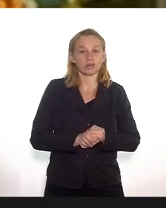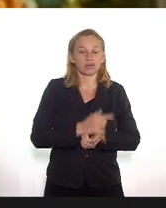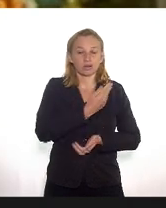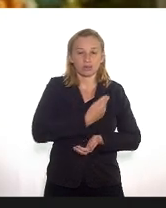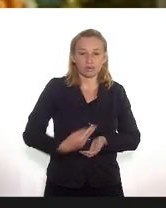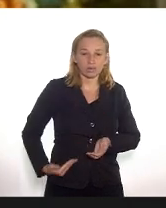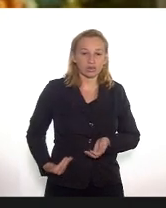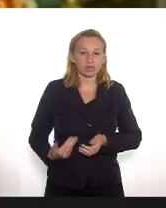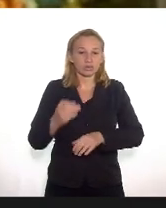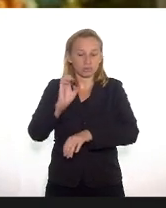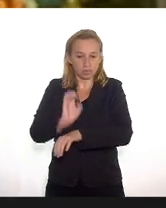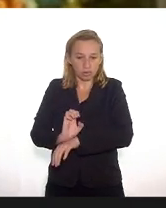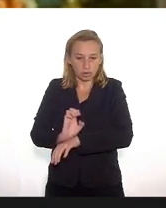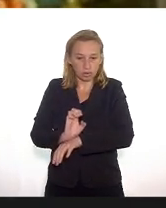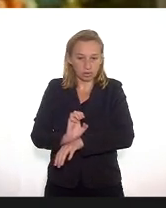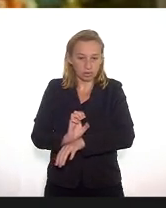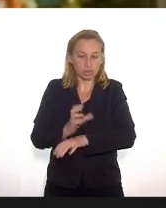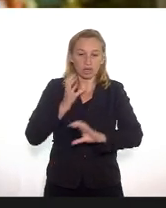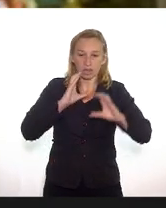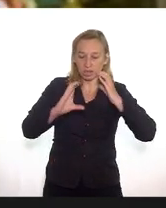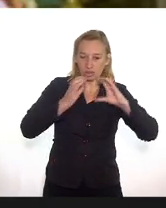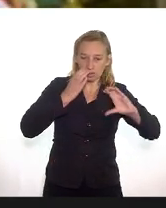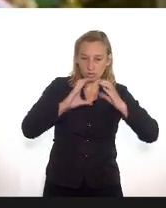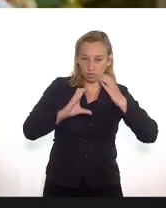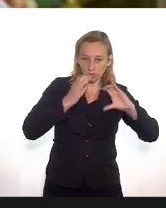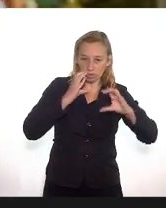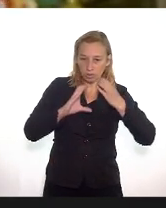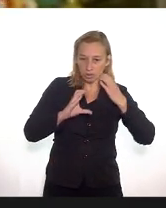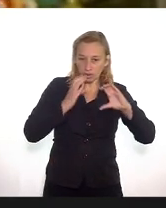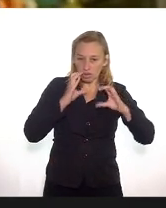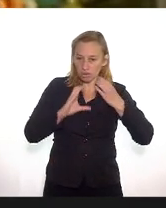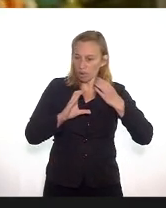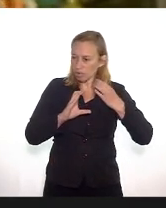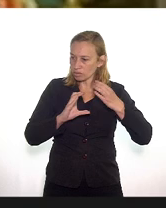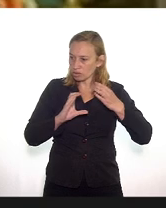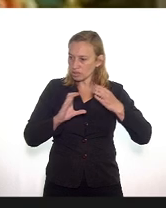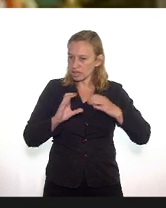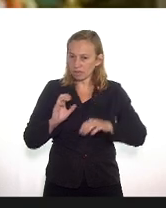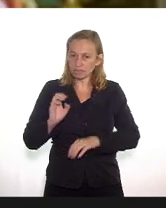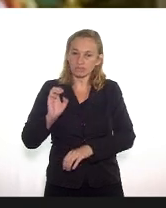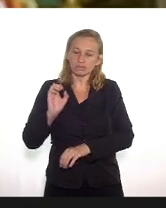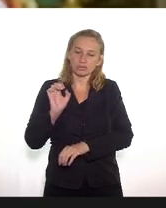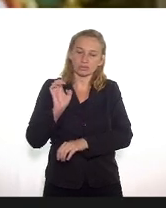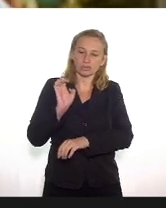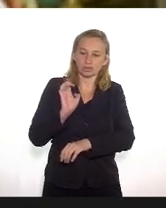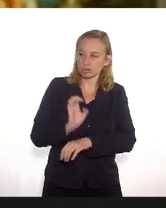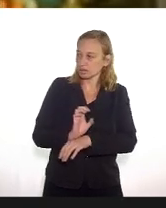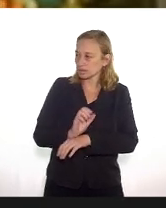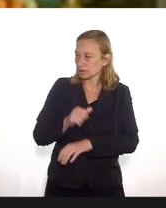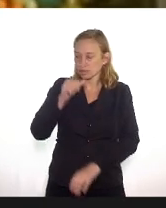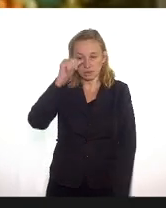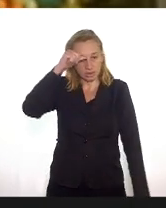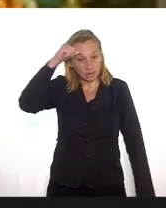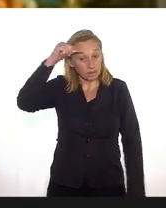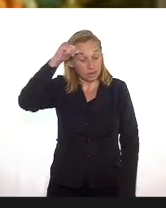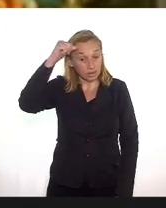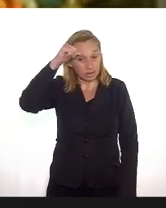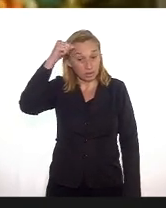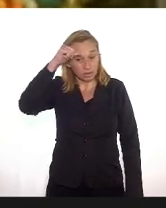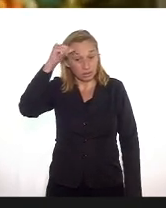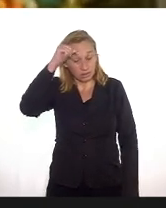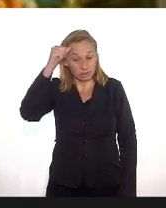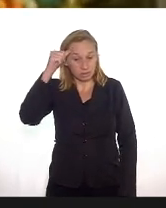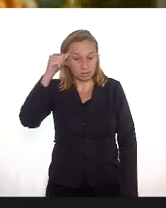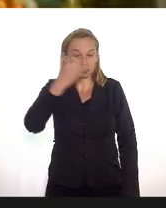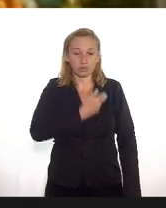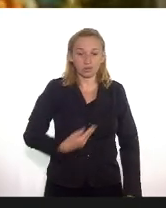governador do Estado, o cantor governador Cláudio Castro, está de parabéns enquanto ouvir o nosso presidente